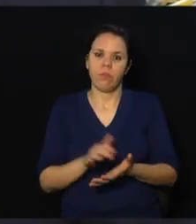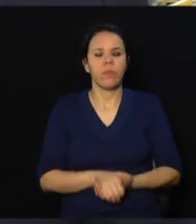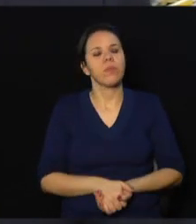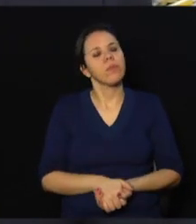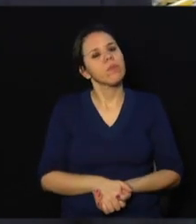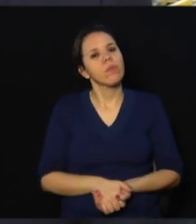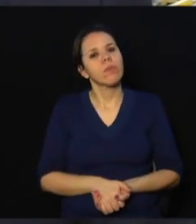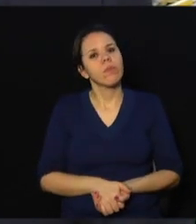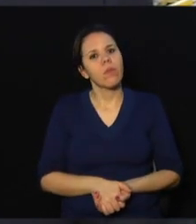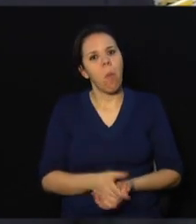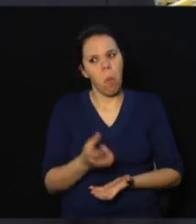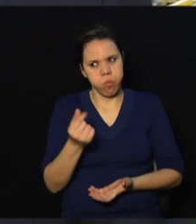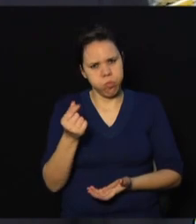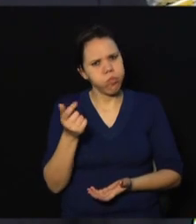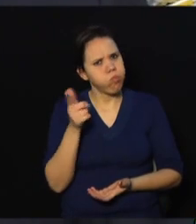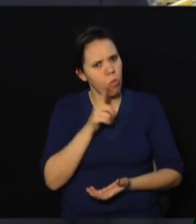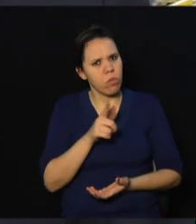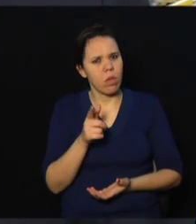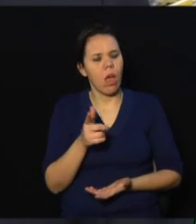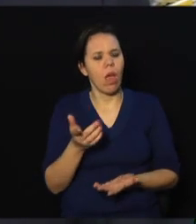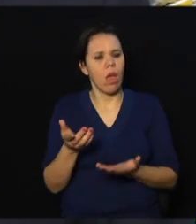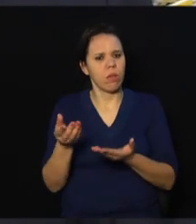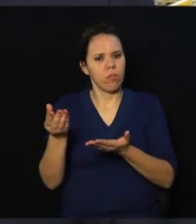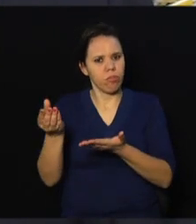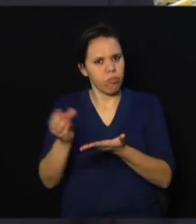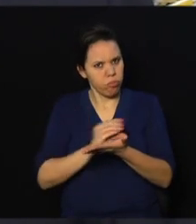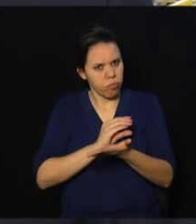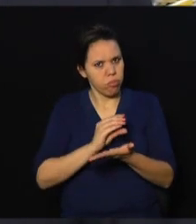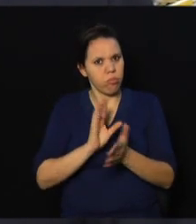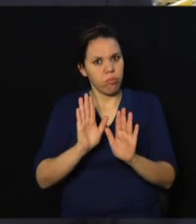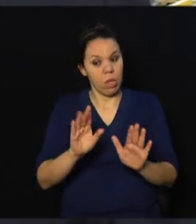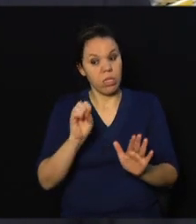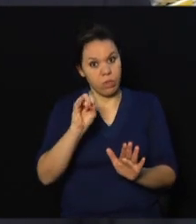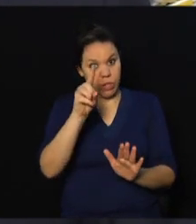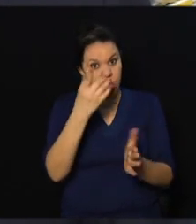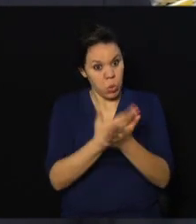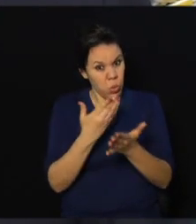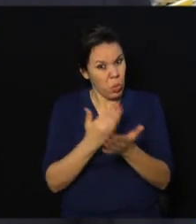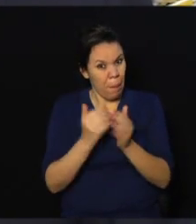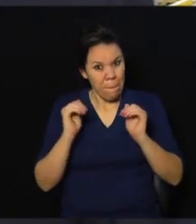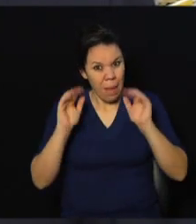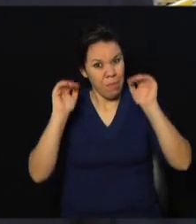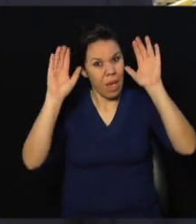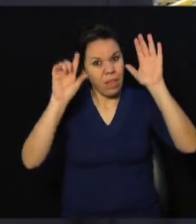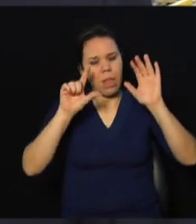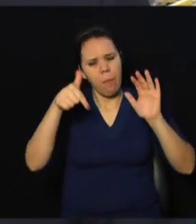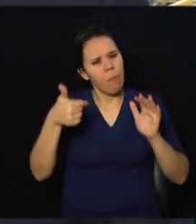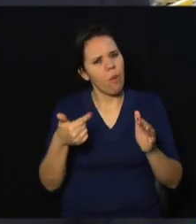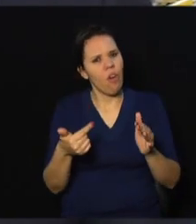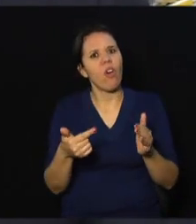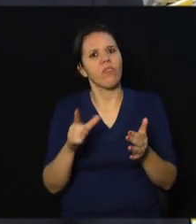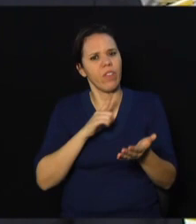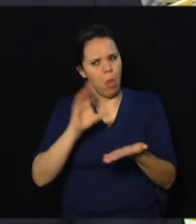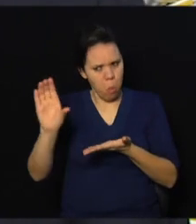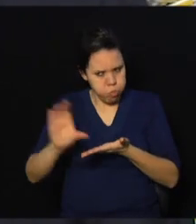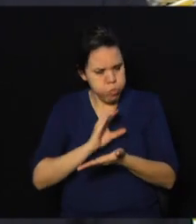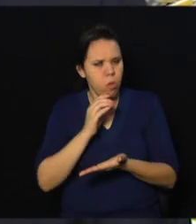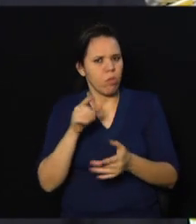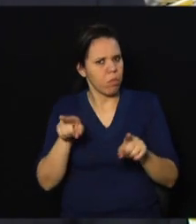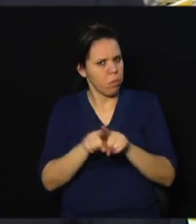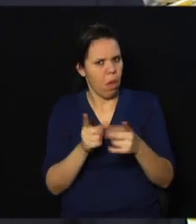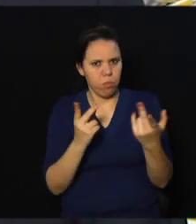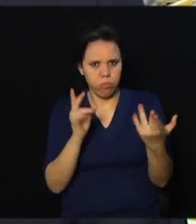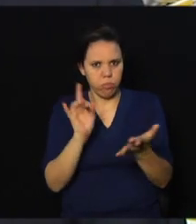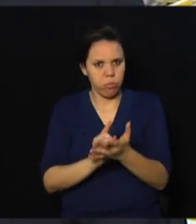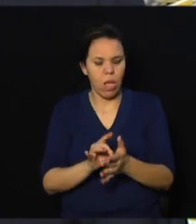história, dinheiro, ele vem com a dedicação, né? Quanto mais você se dedica, o retorno vai vir. Ô Alexandre, às vezes o aluno